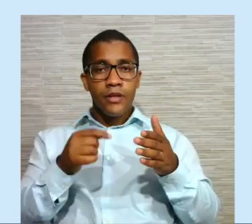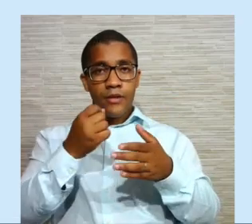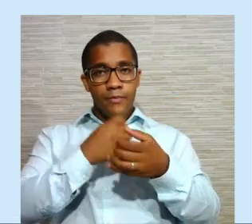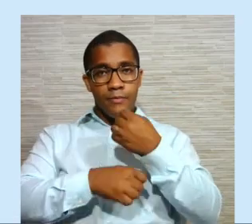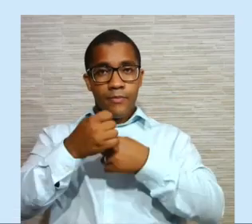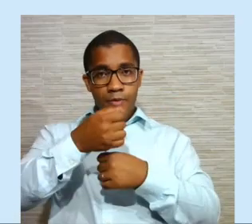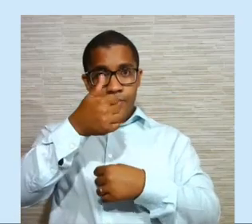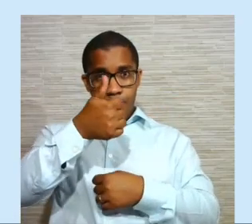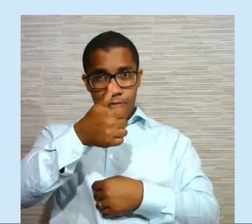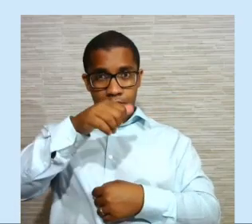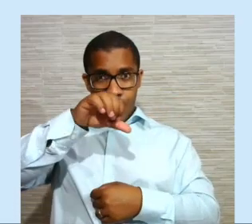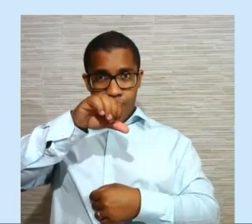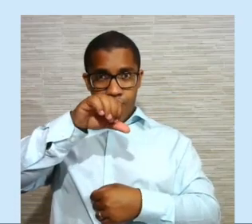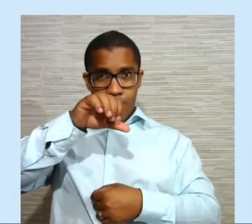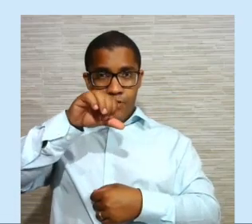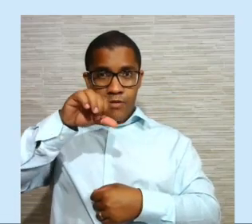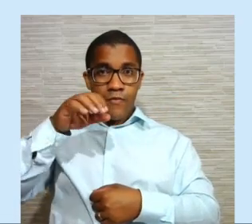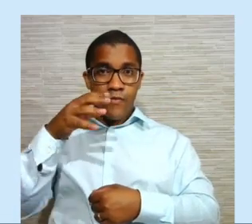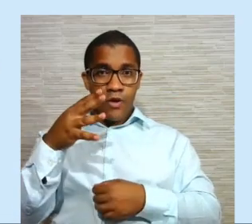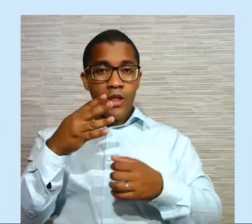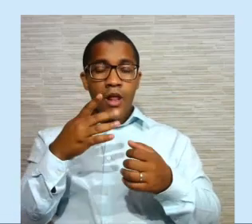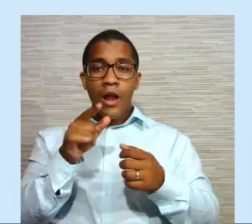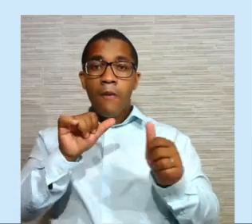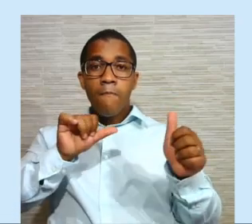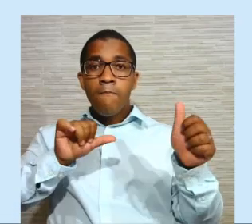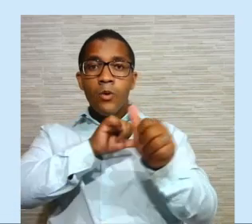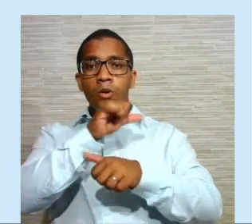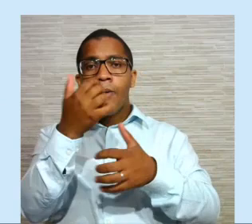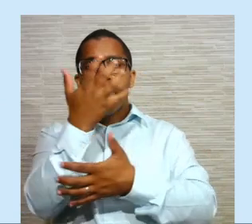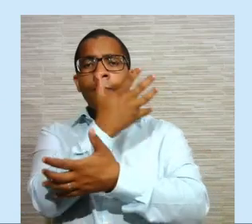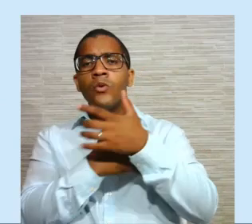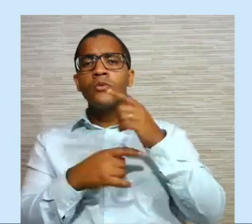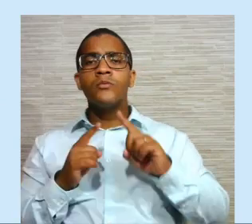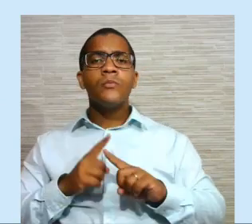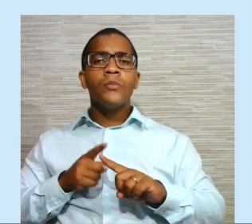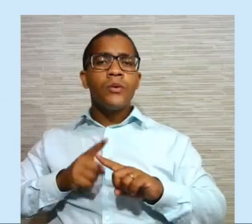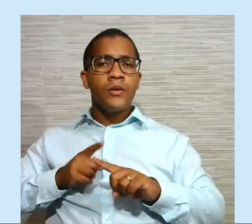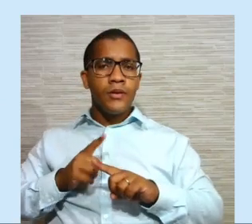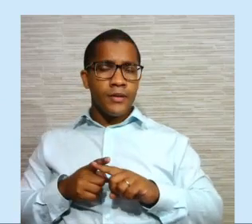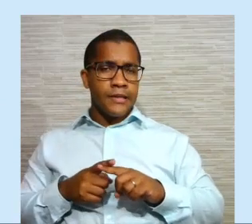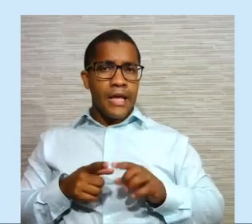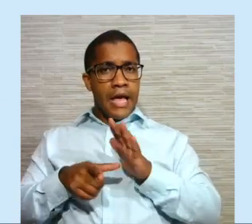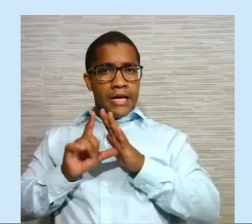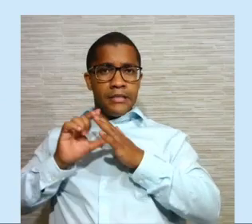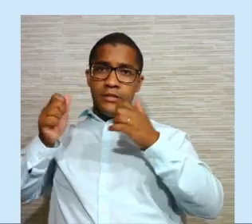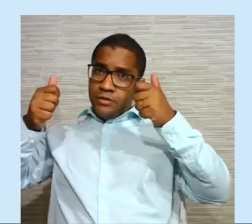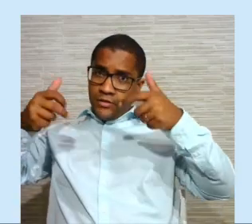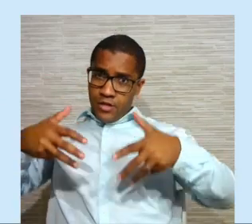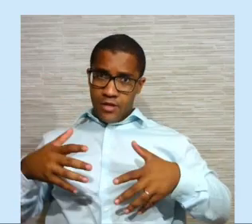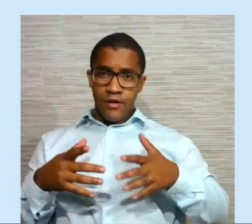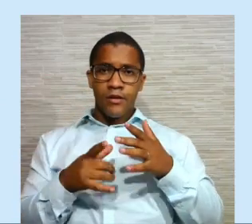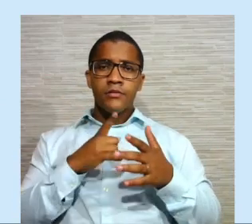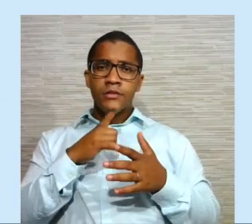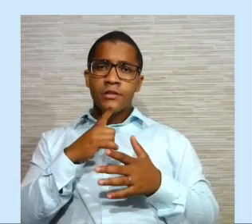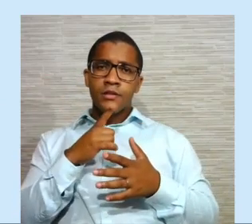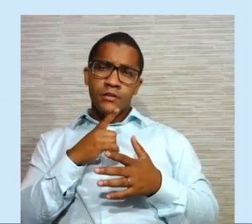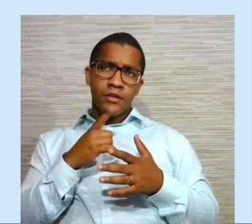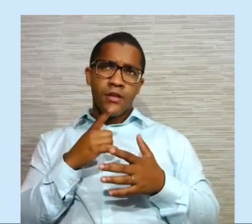que revolucionou o jeito de fazer a música, né? Então, porque se falava que antes